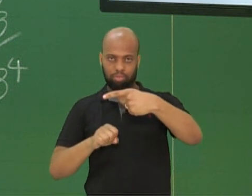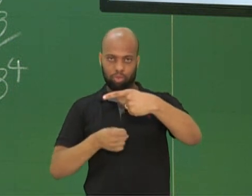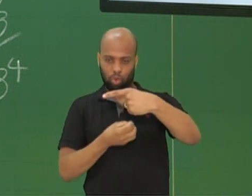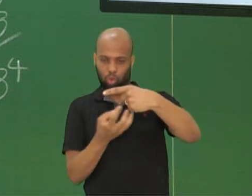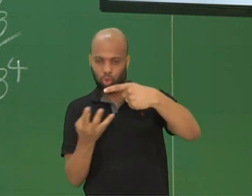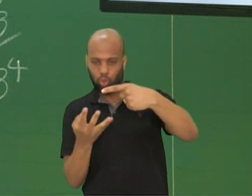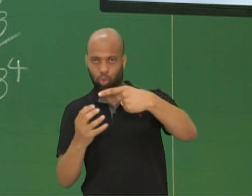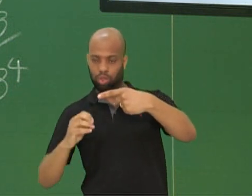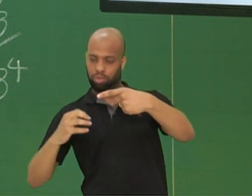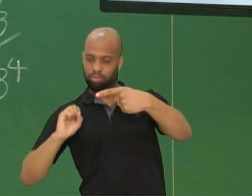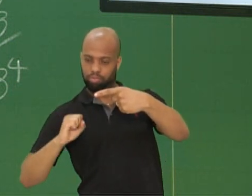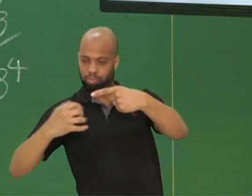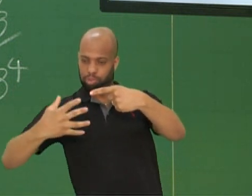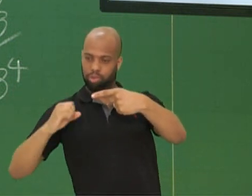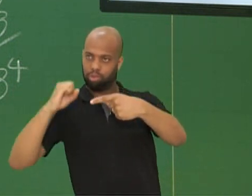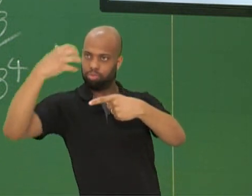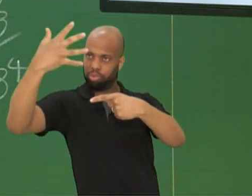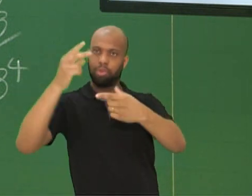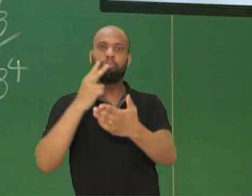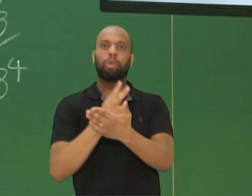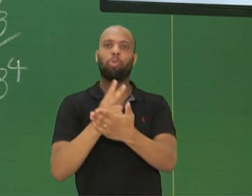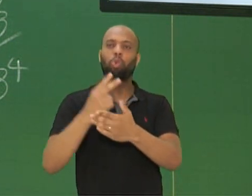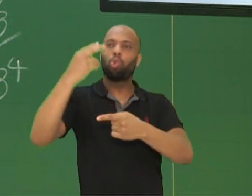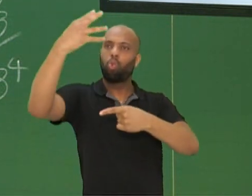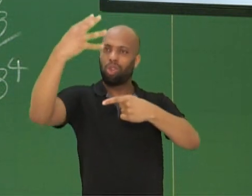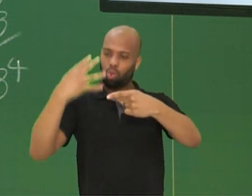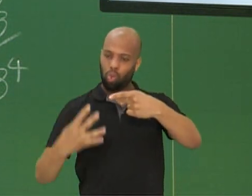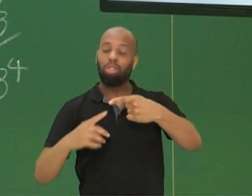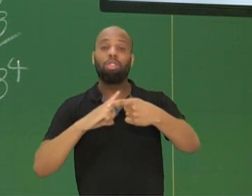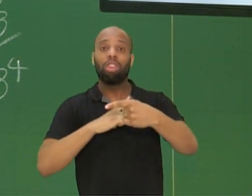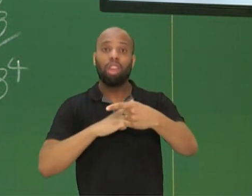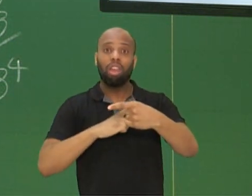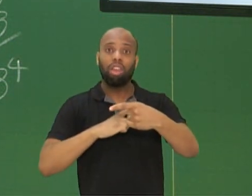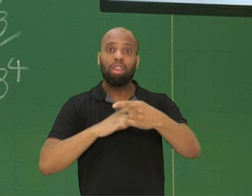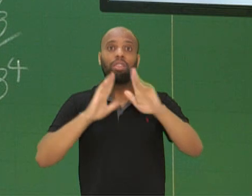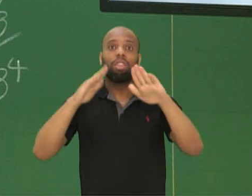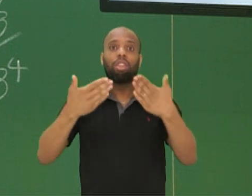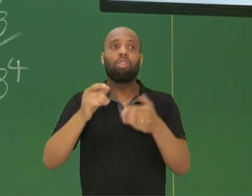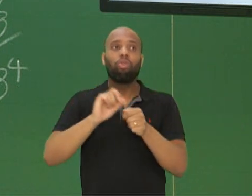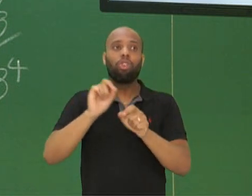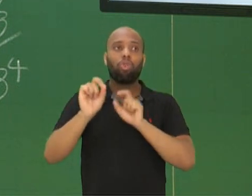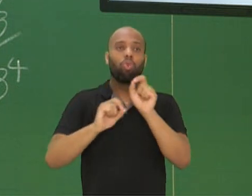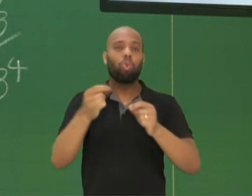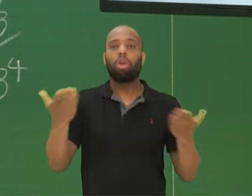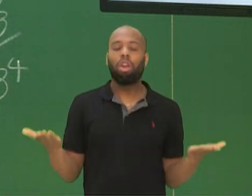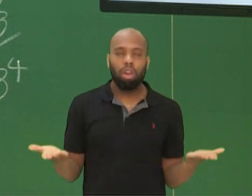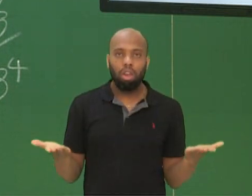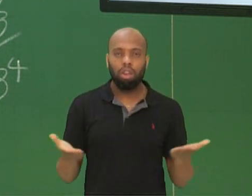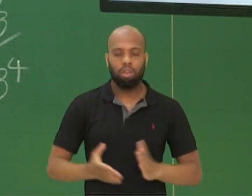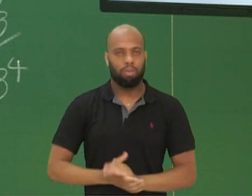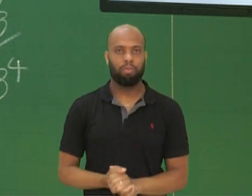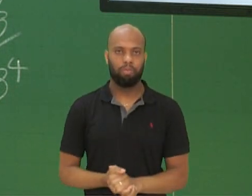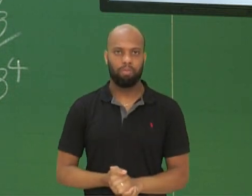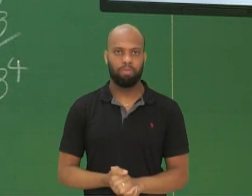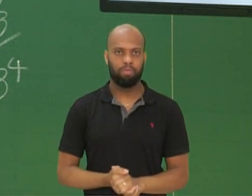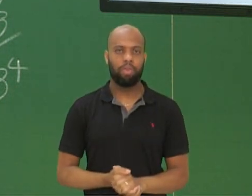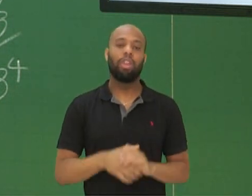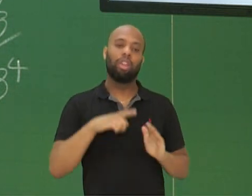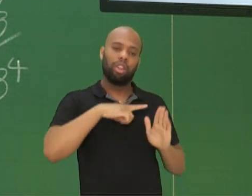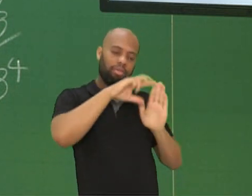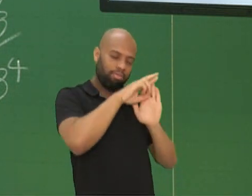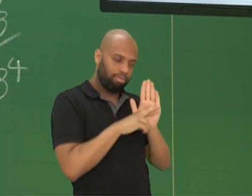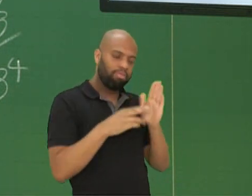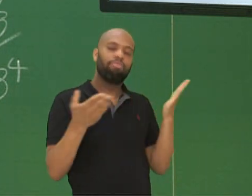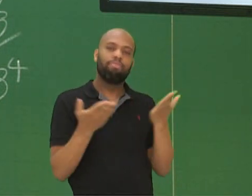propriedade. É o A elevado a N sobre o B elevado a N e